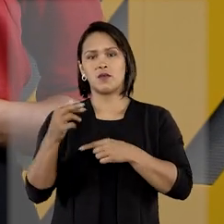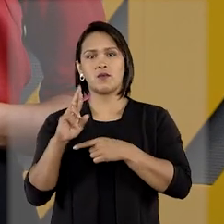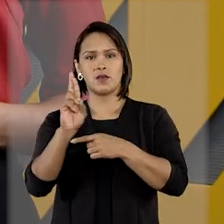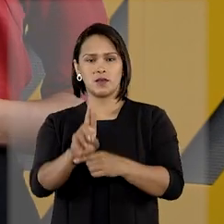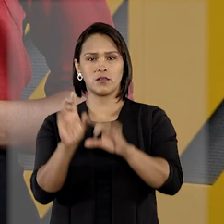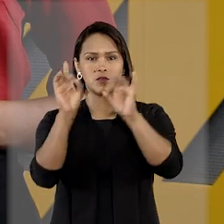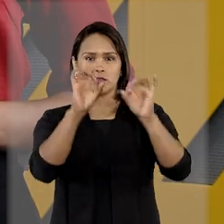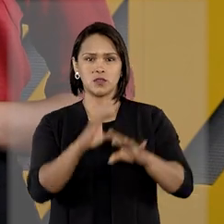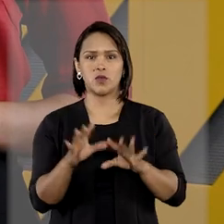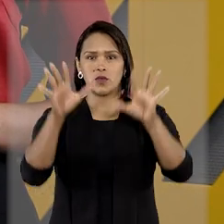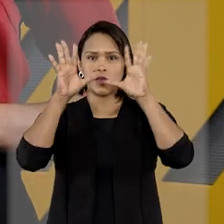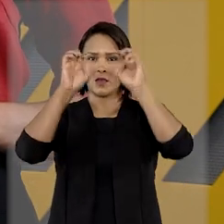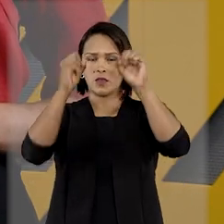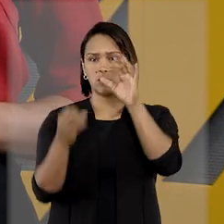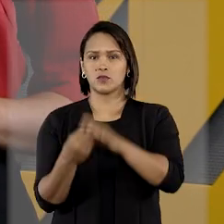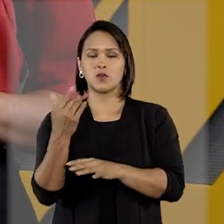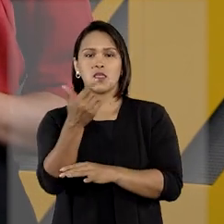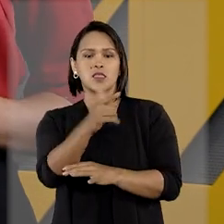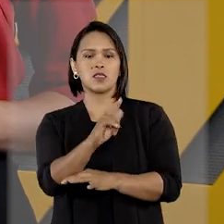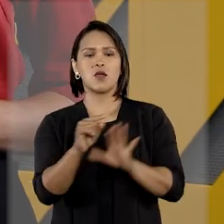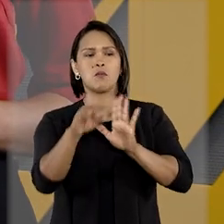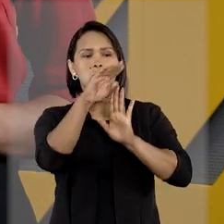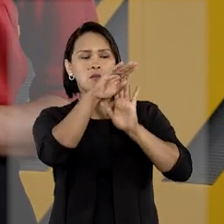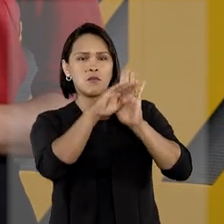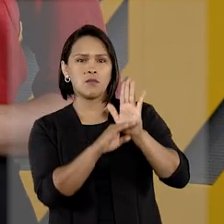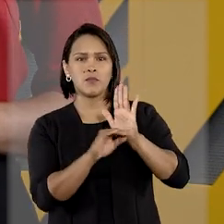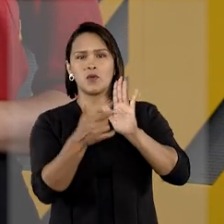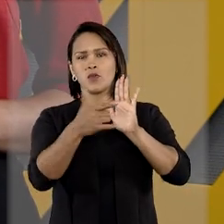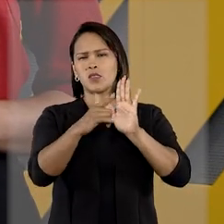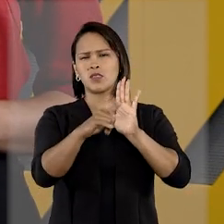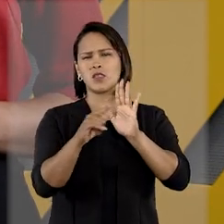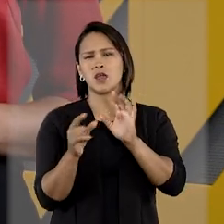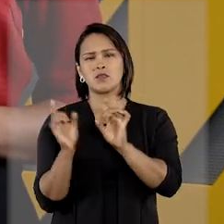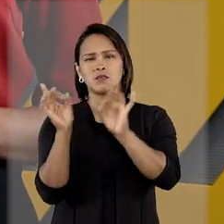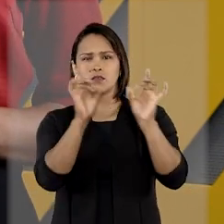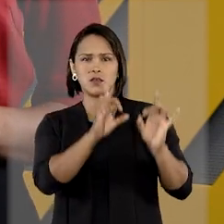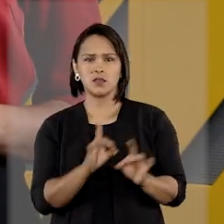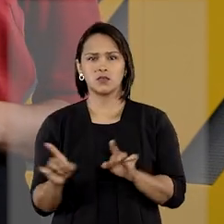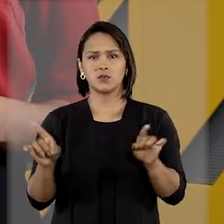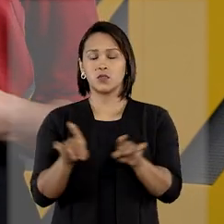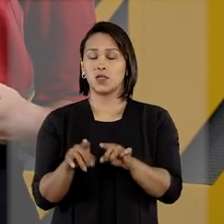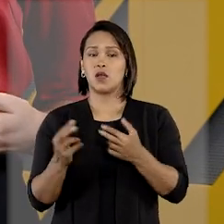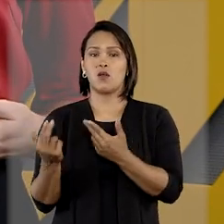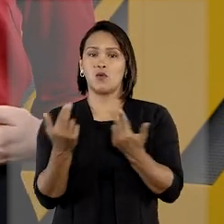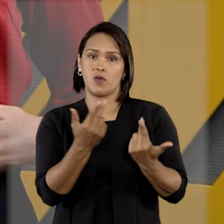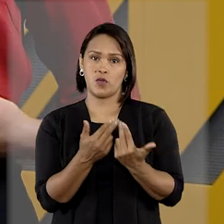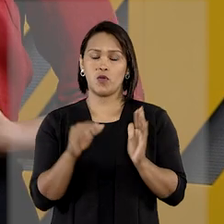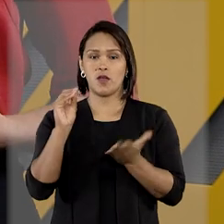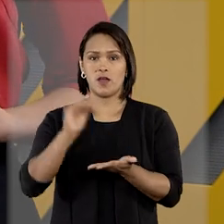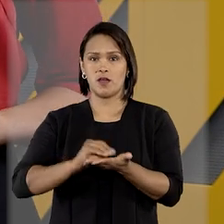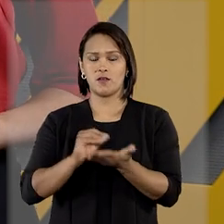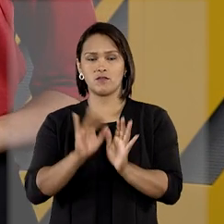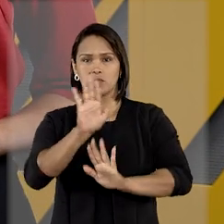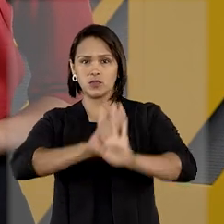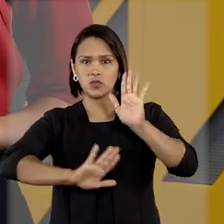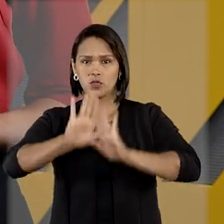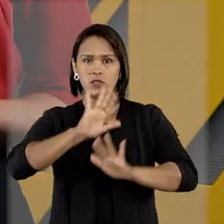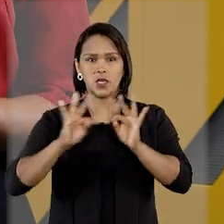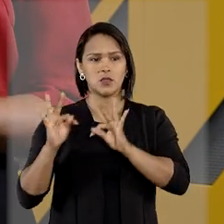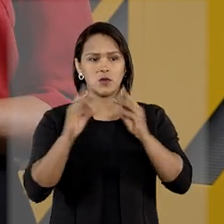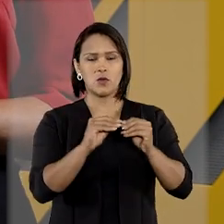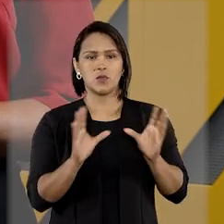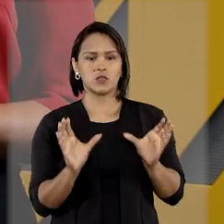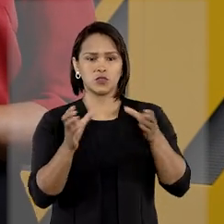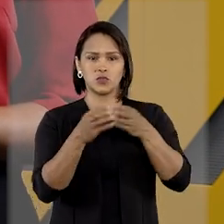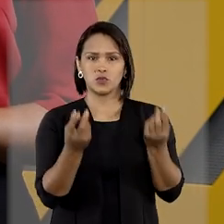relator destacou que o tribunal de origem não constatou nenhuma situação excepcional ou mesmo a falta de cuidados